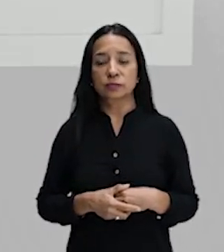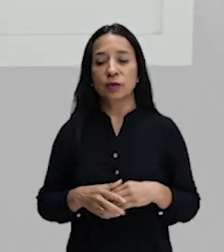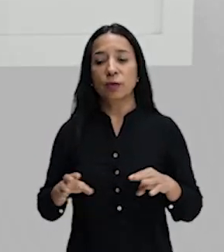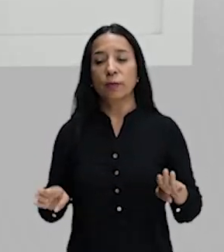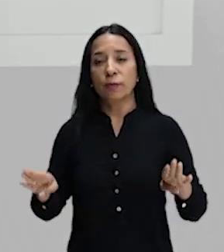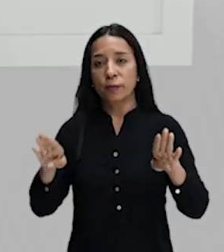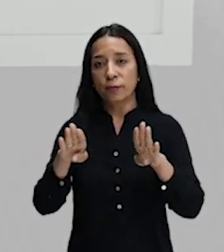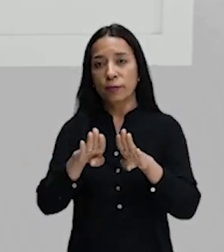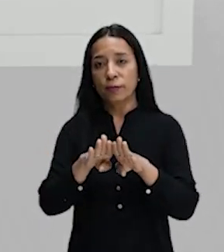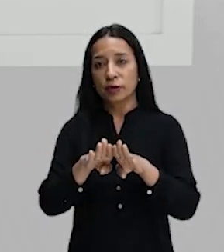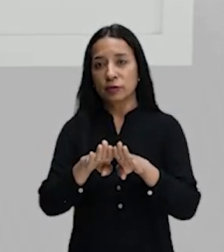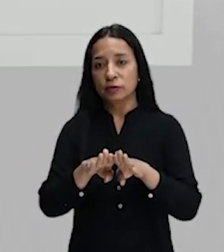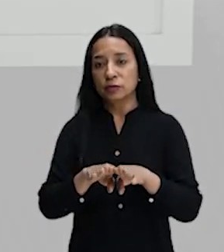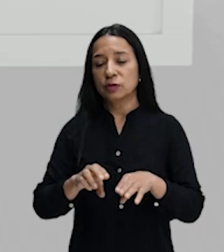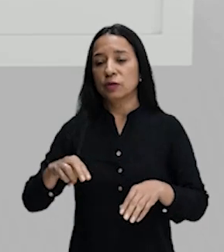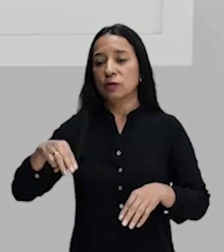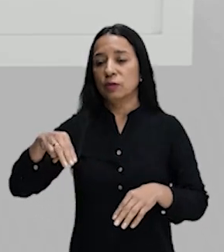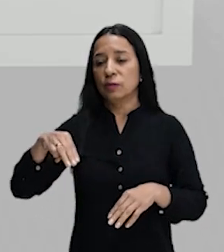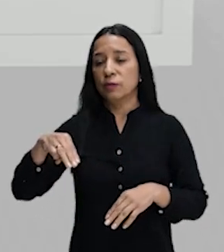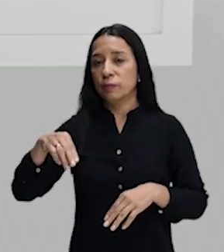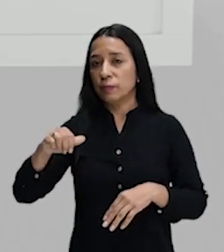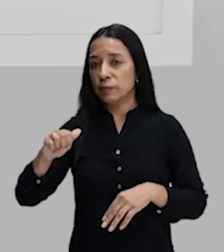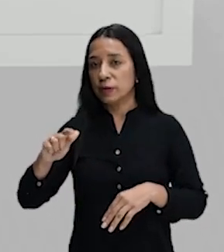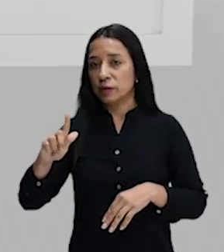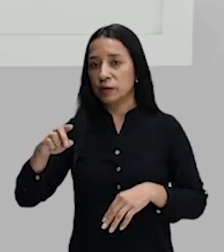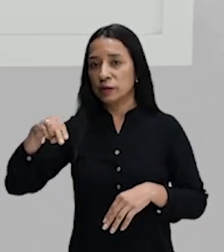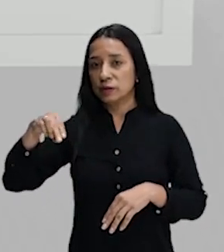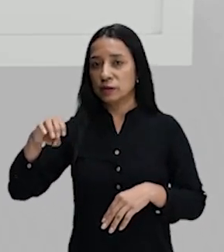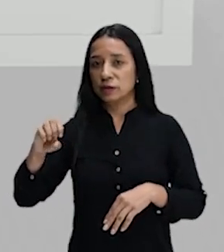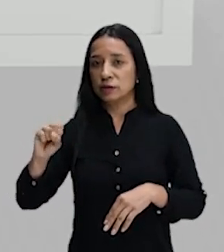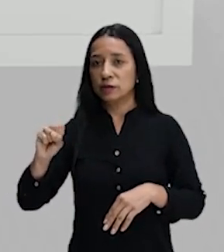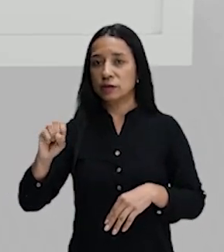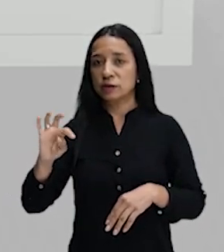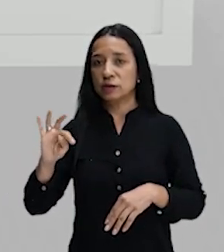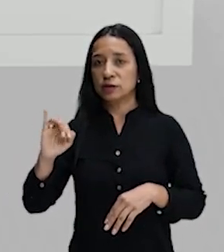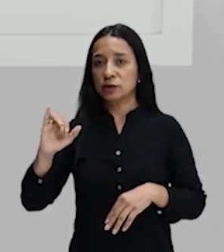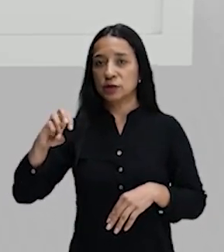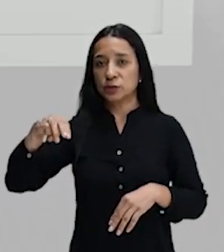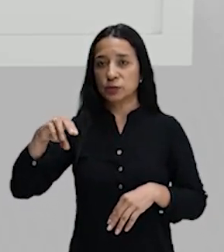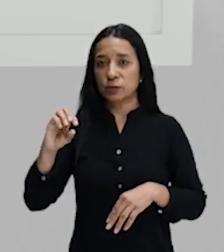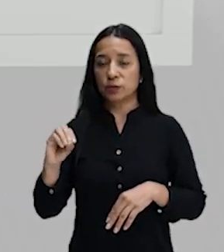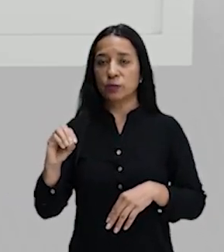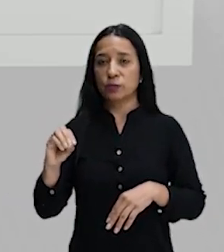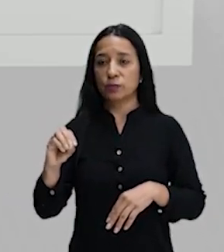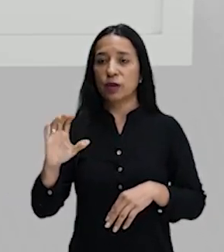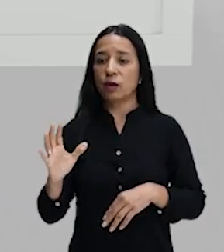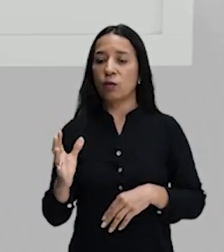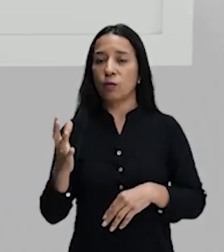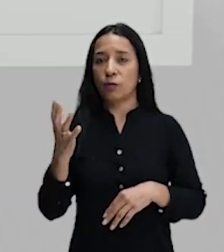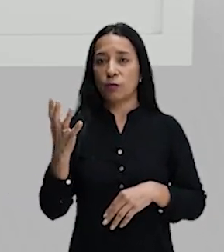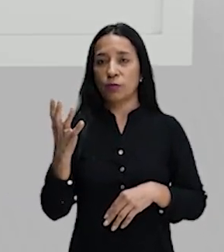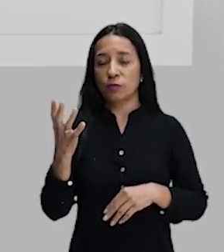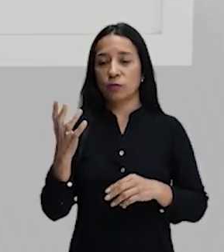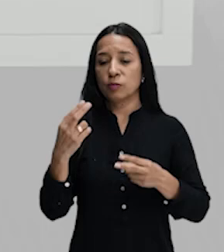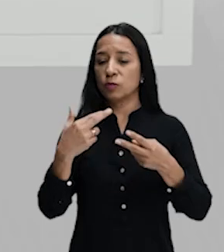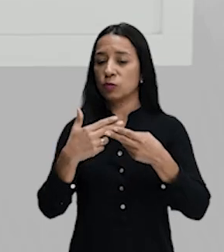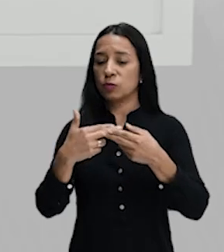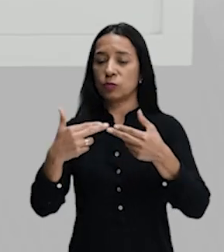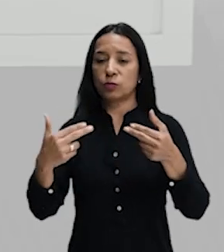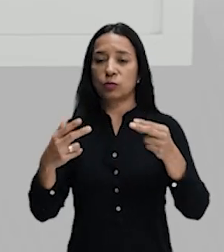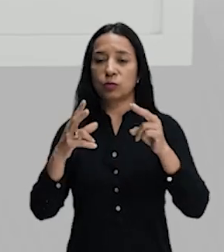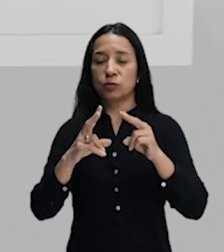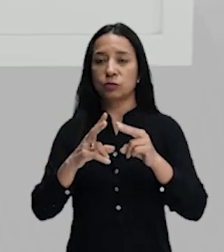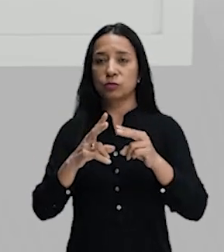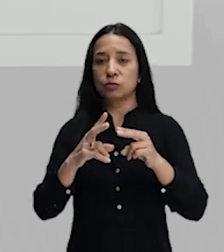magnetismo. Bom, o magnetismo, ele é um fenômeno, né, que todos vocês já devem ter visto, né,